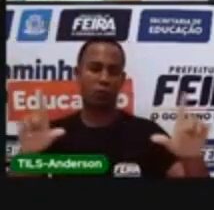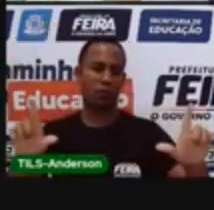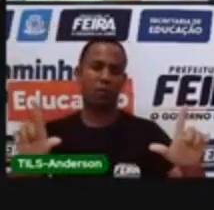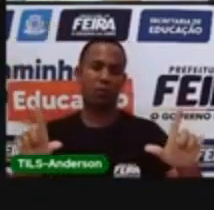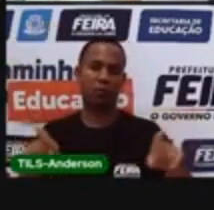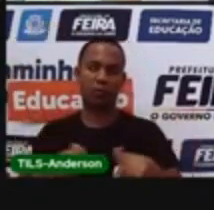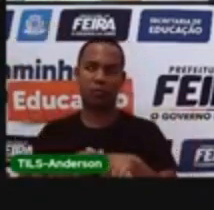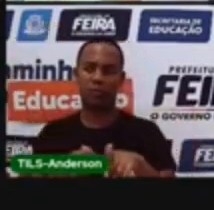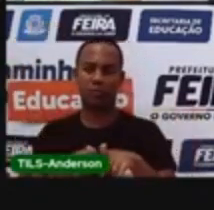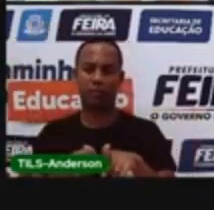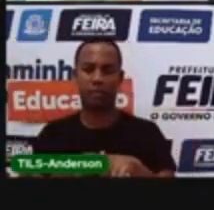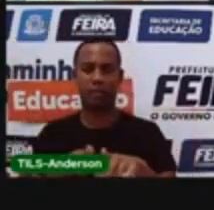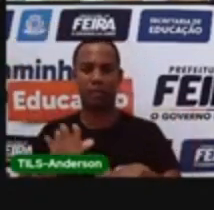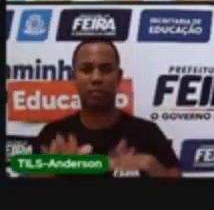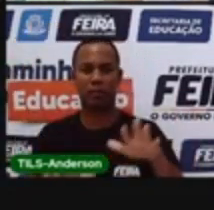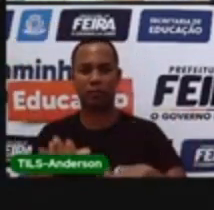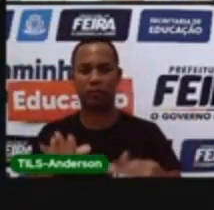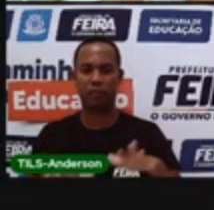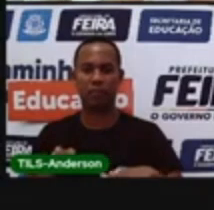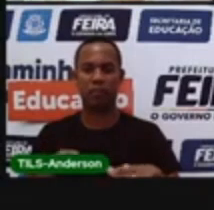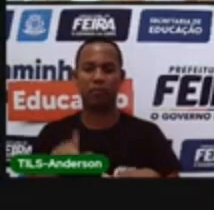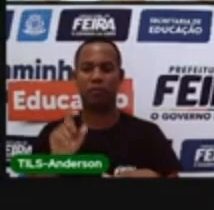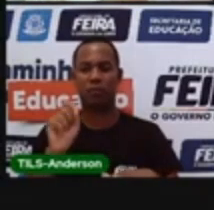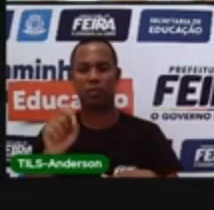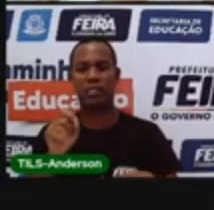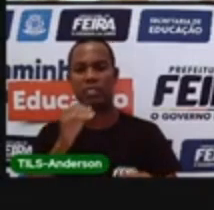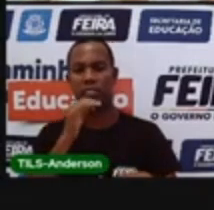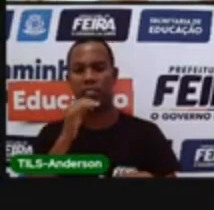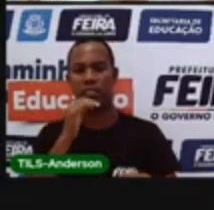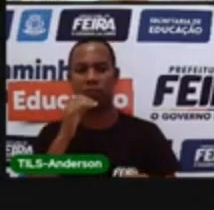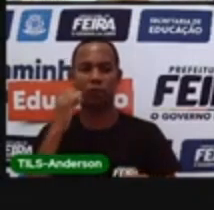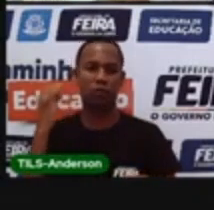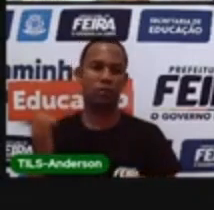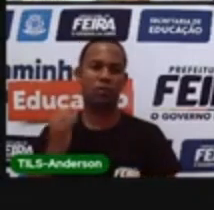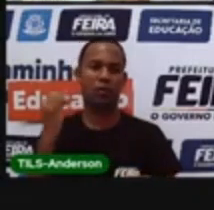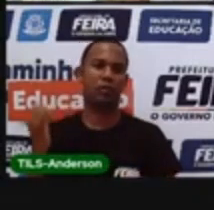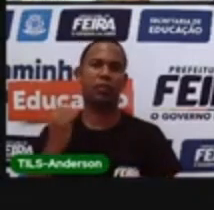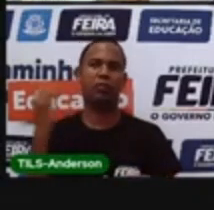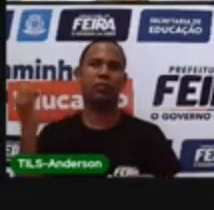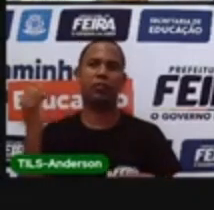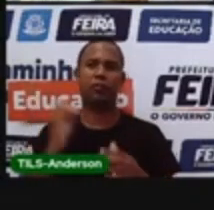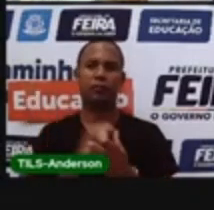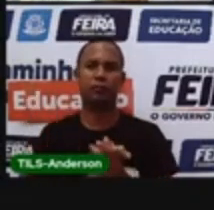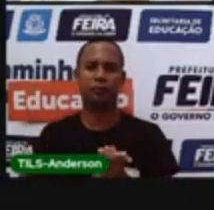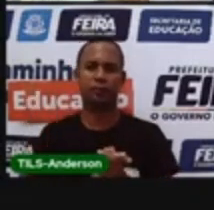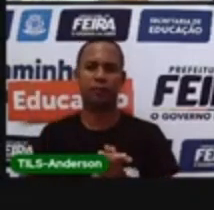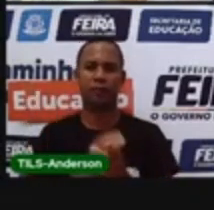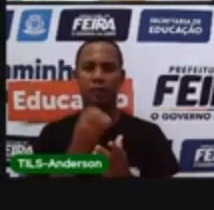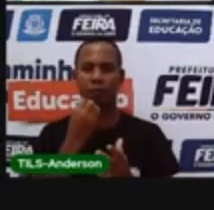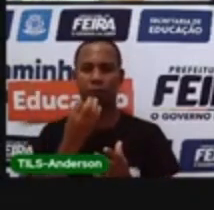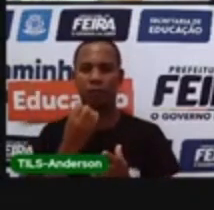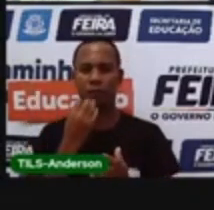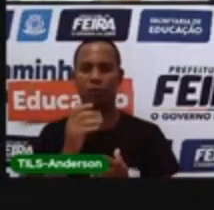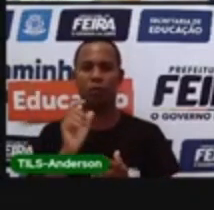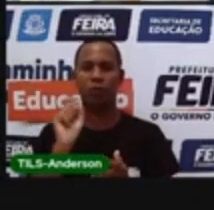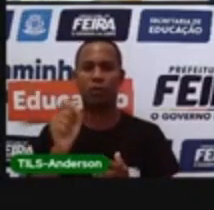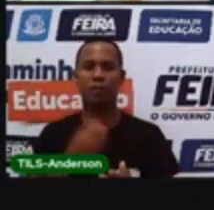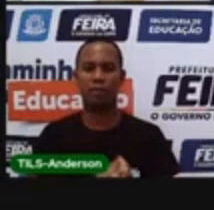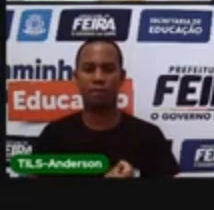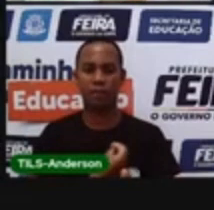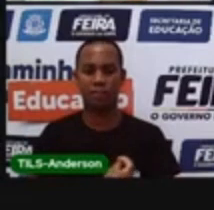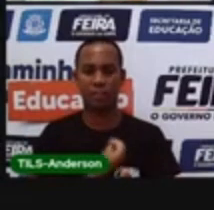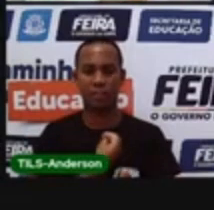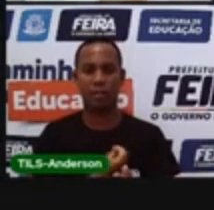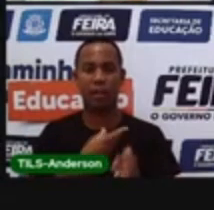funcionando. Então, a eletricidade é de extrema importância. Bom, então vamos lá. A vida antes